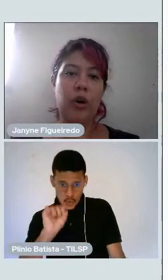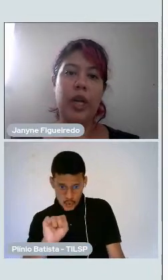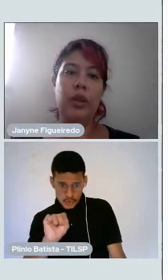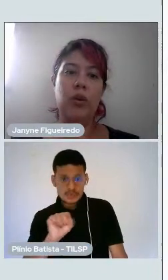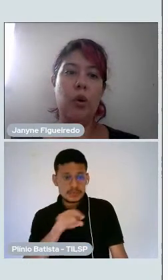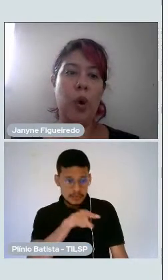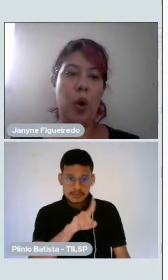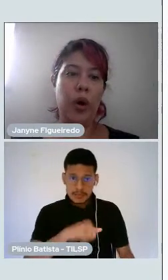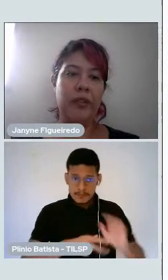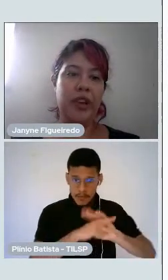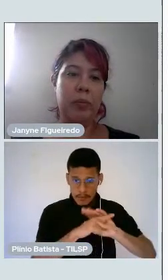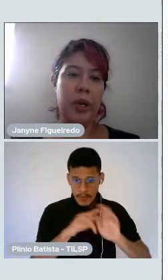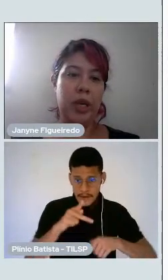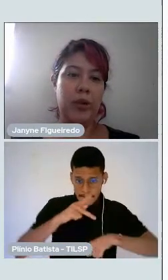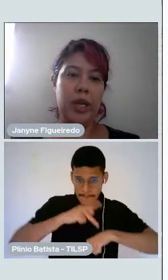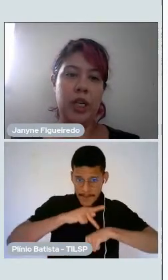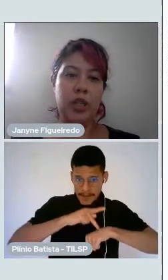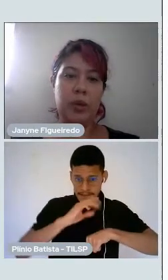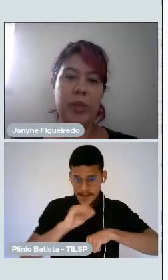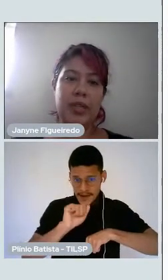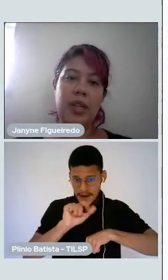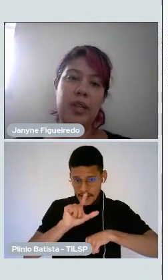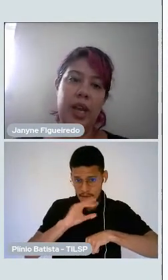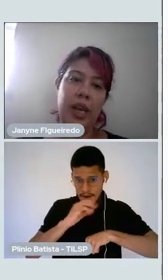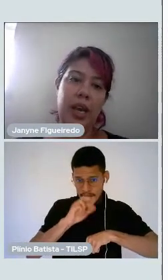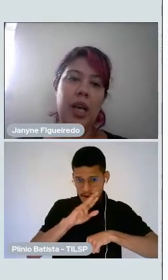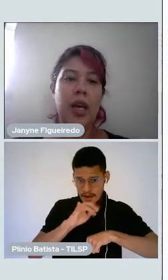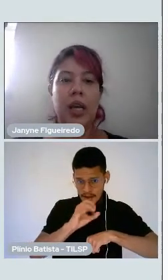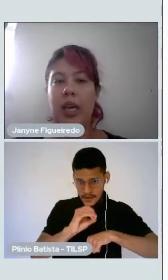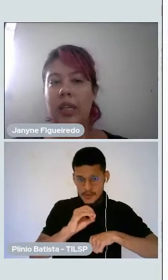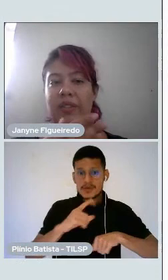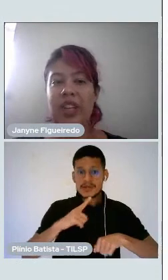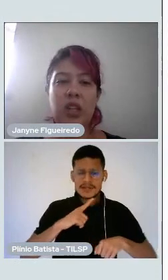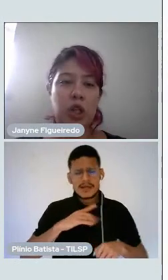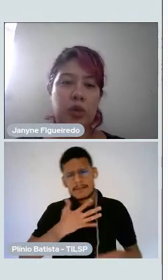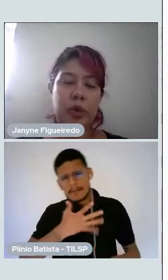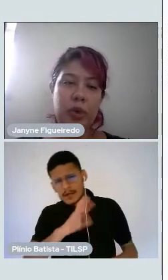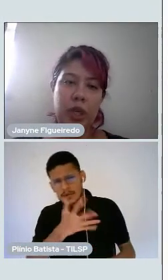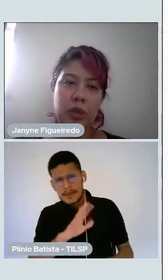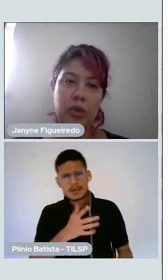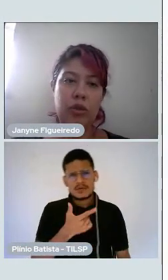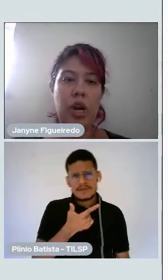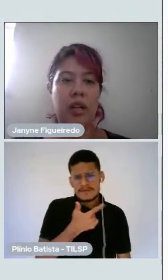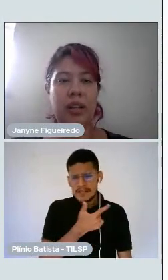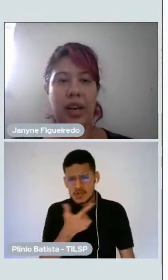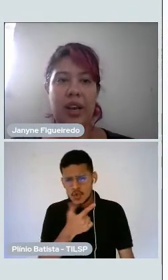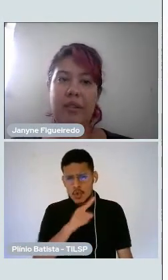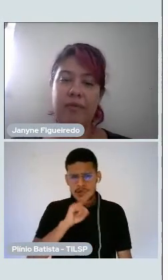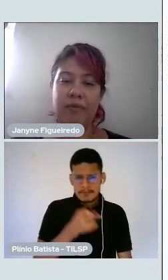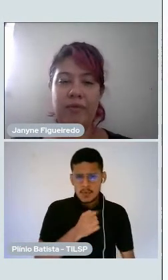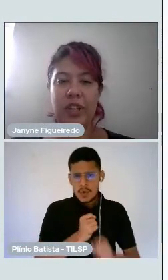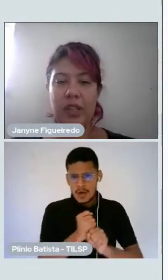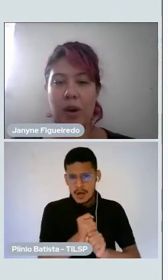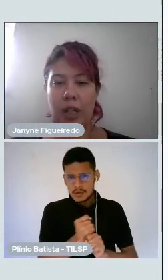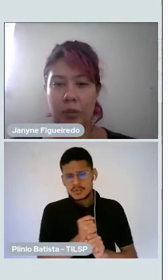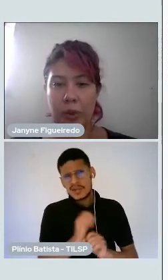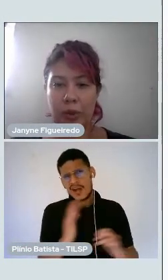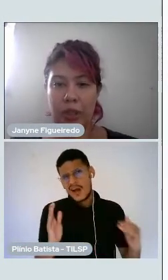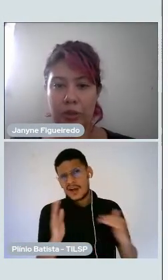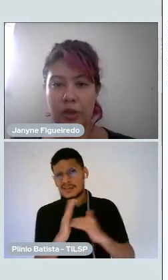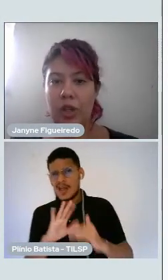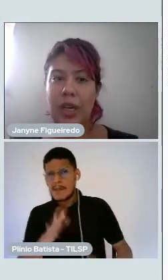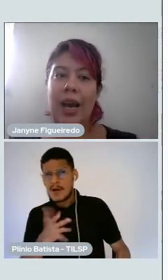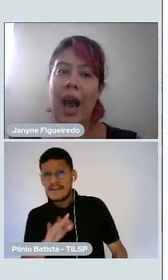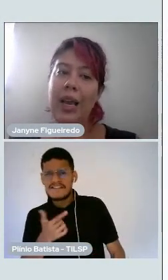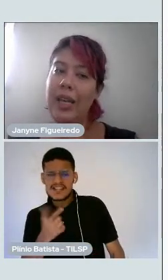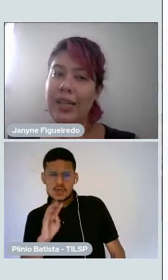calcário e colorido com ocre vermelho e estima-se que tenha entre 22 mil anos até 24